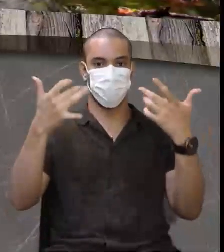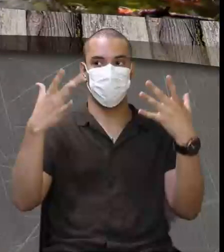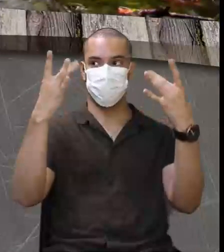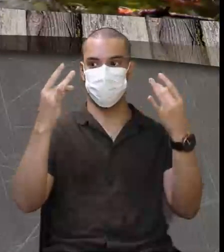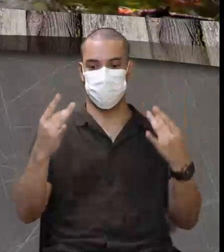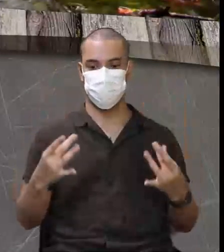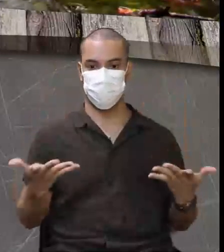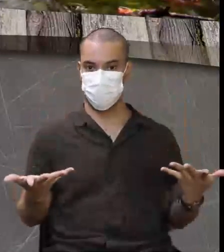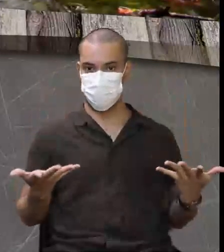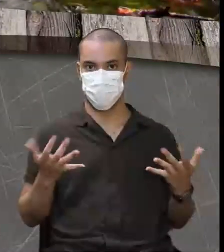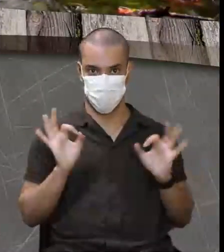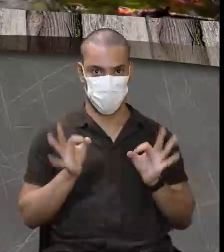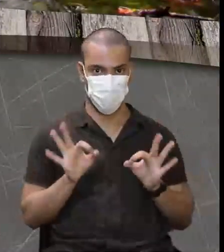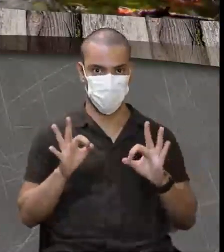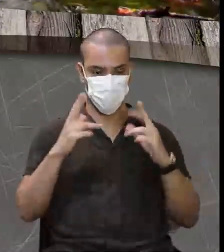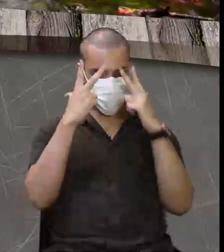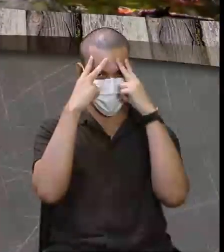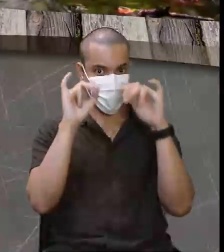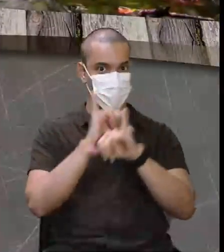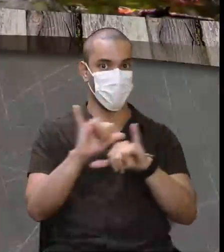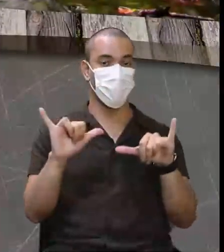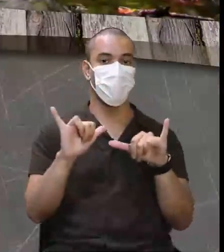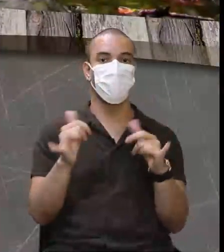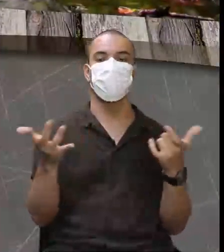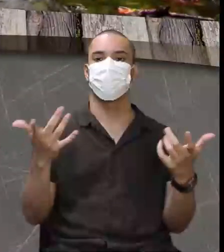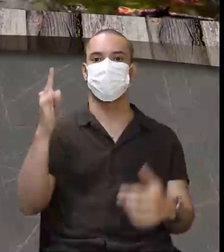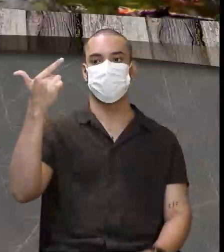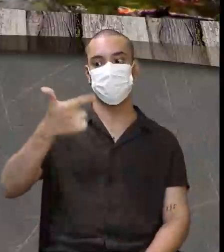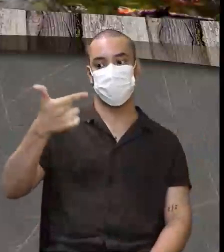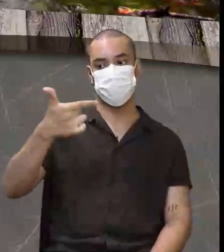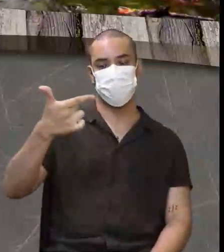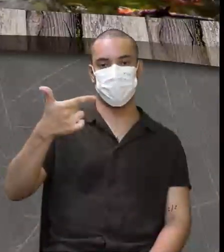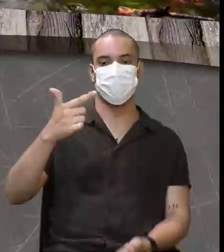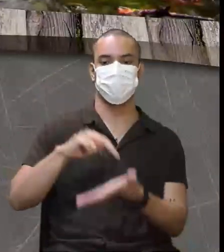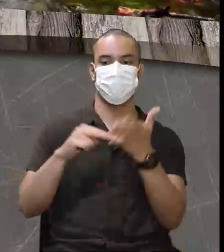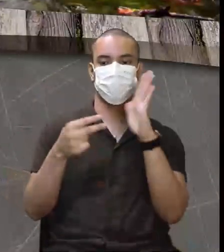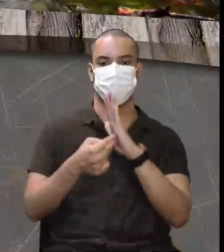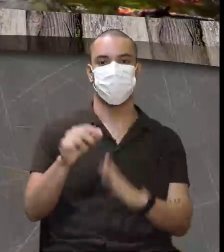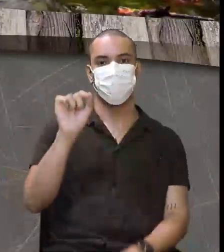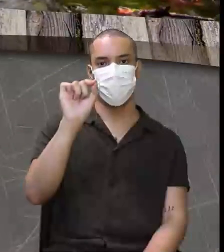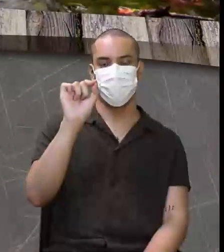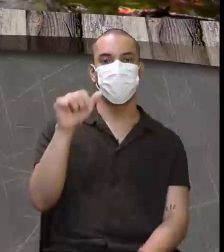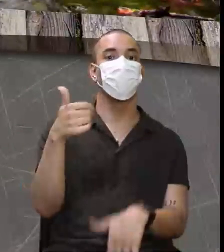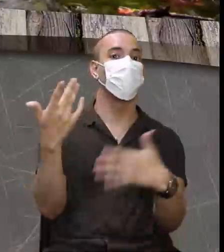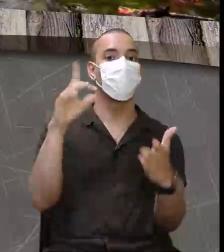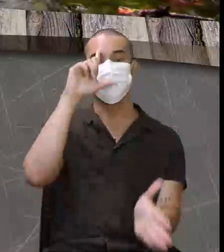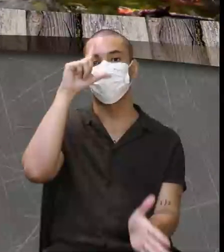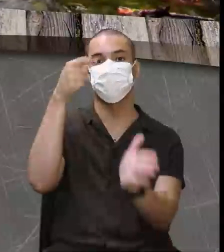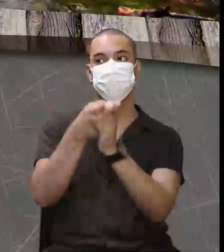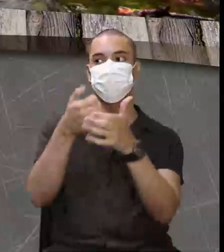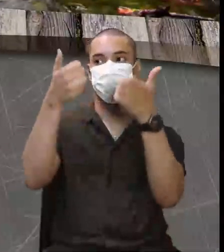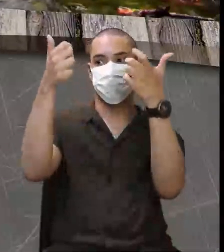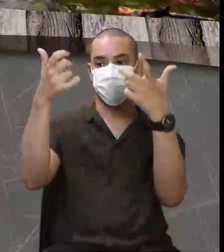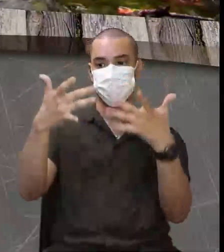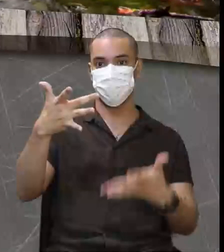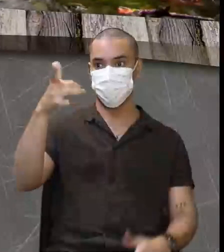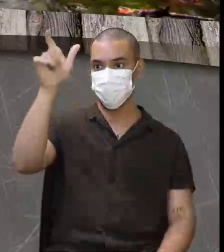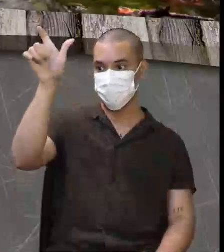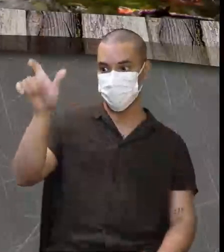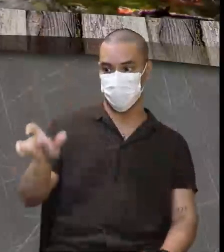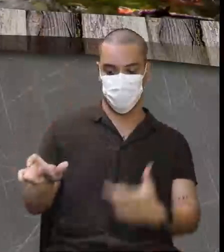específicas. Tranquilo? E aí a gente tem a segunda, que é aquela que vai determinar o